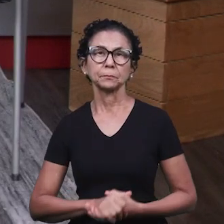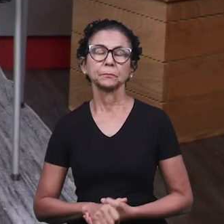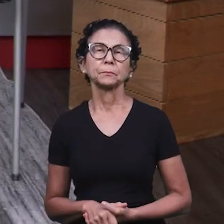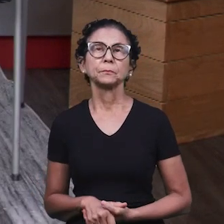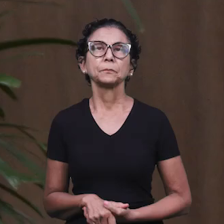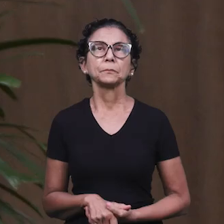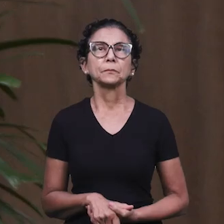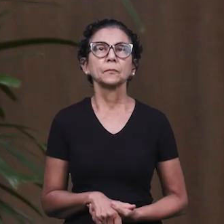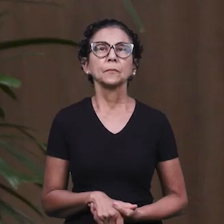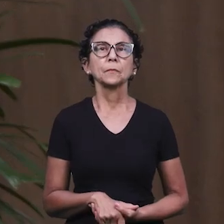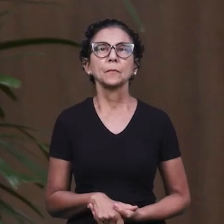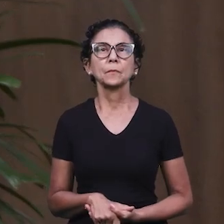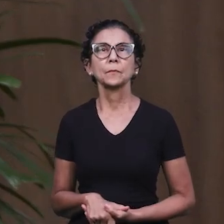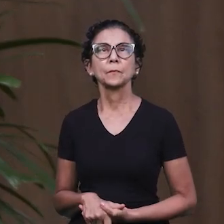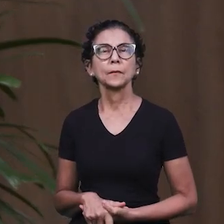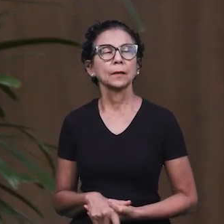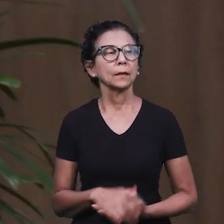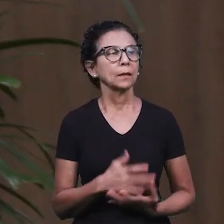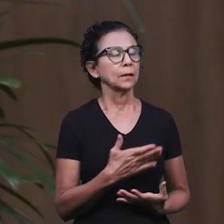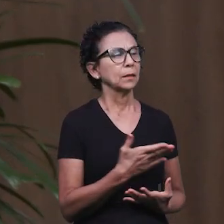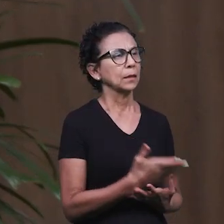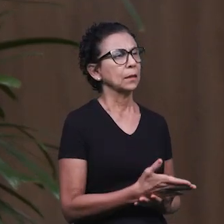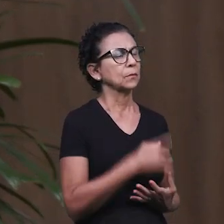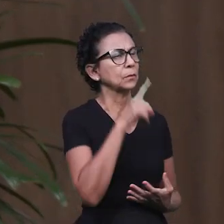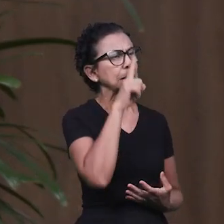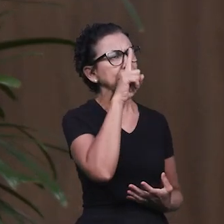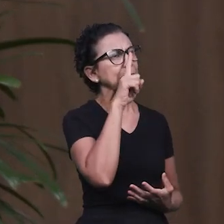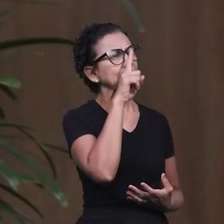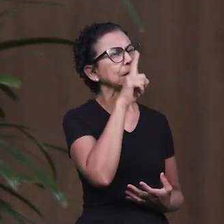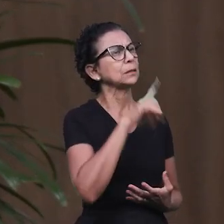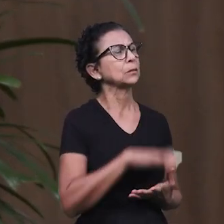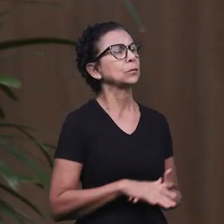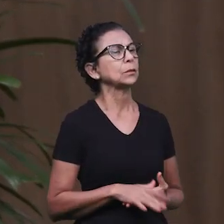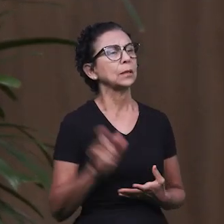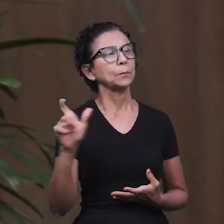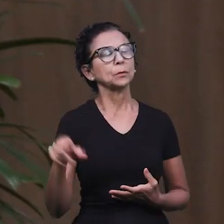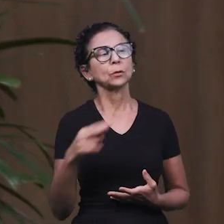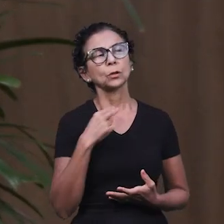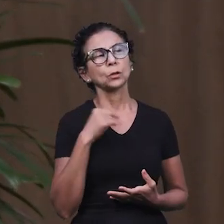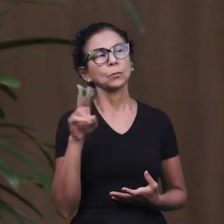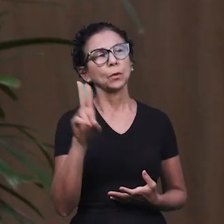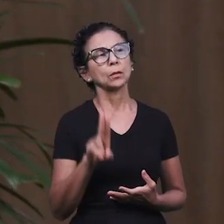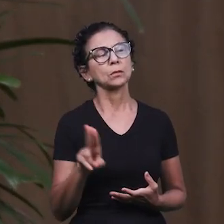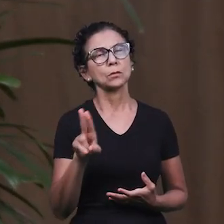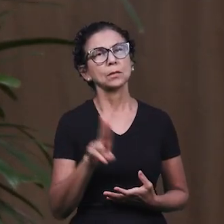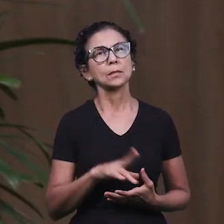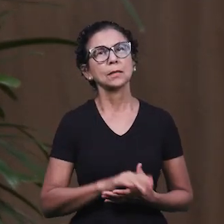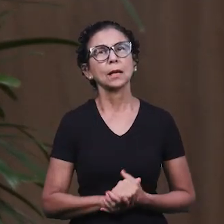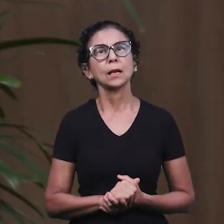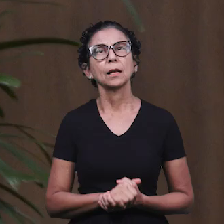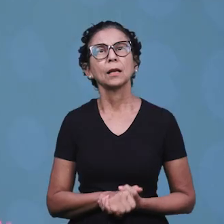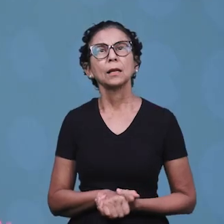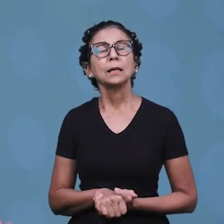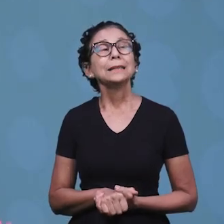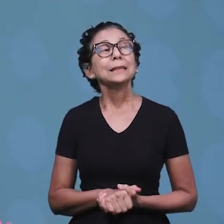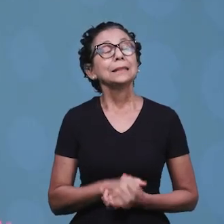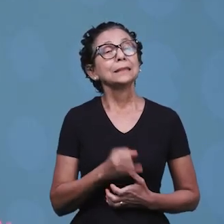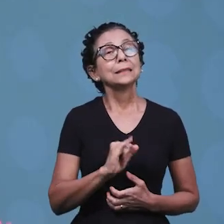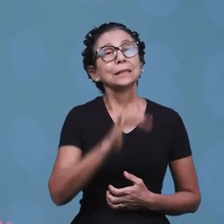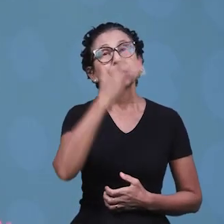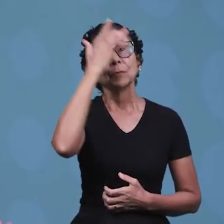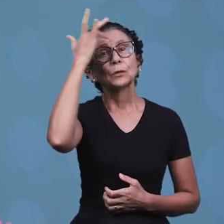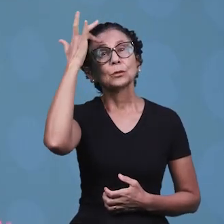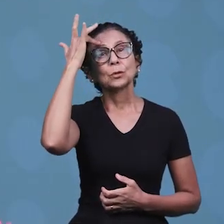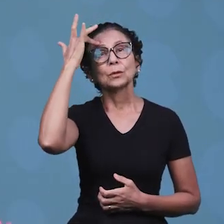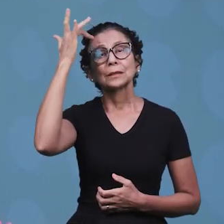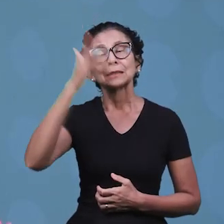Doutor, você falou aí dos riscos e de quem não pode fazer. E quais seriam os efeitos colaterais para quem fez? Os principais